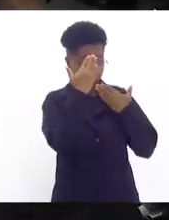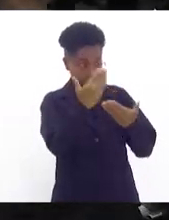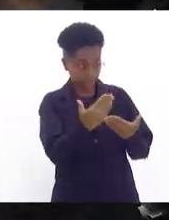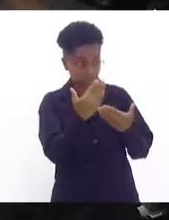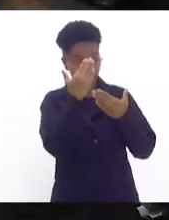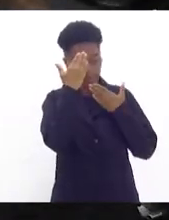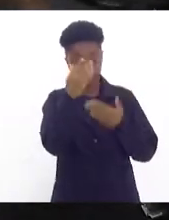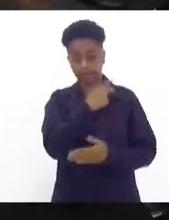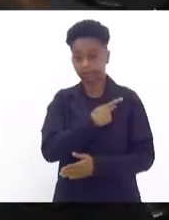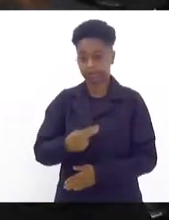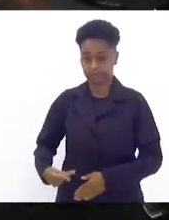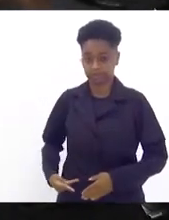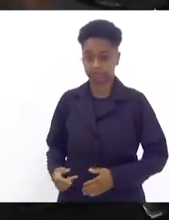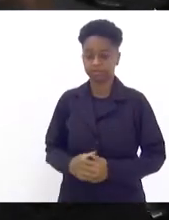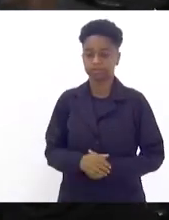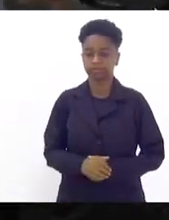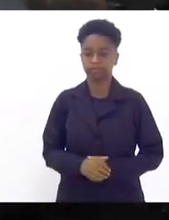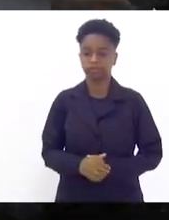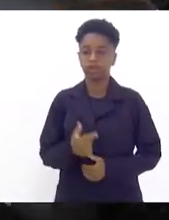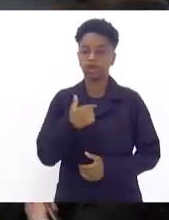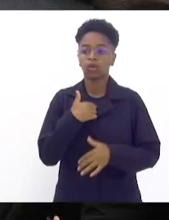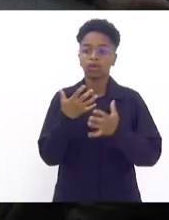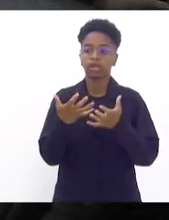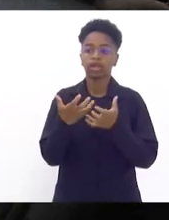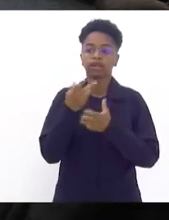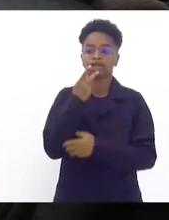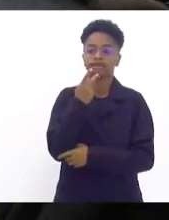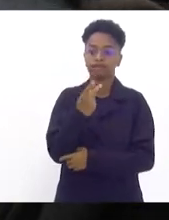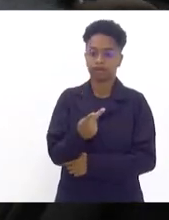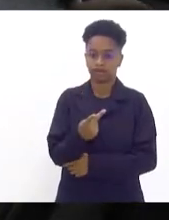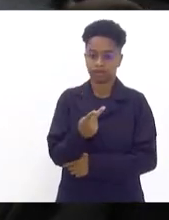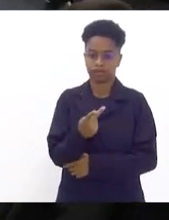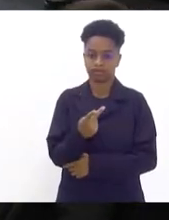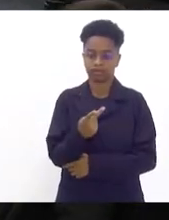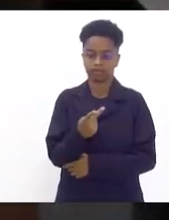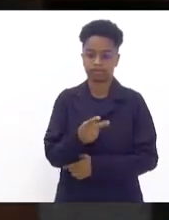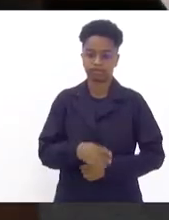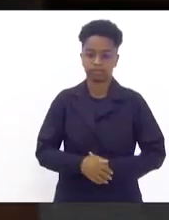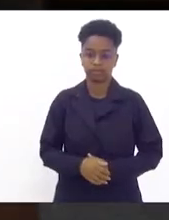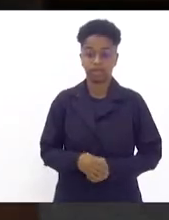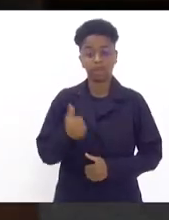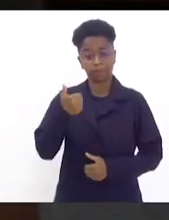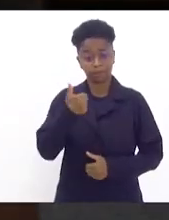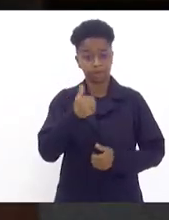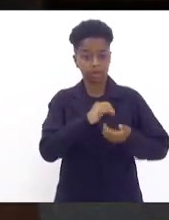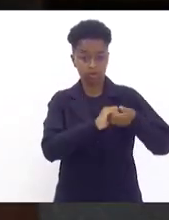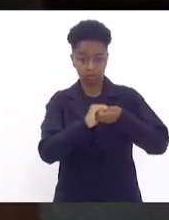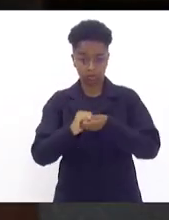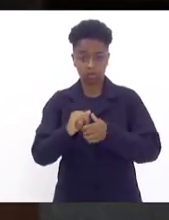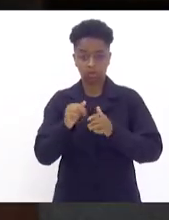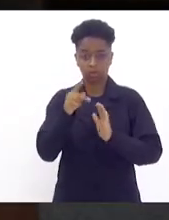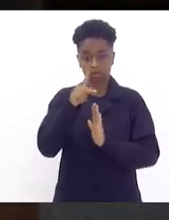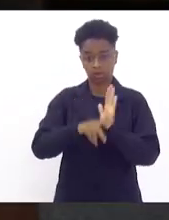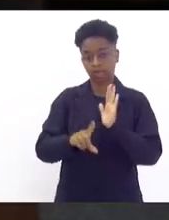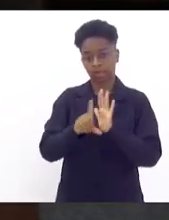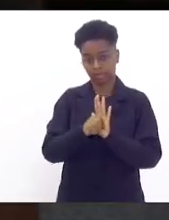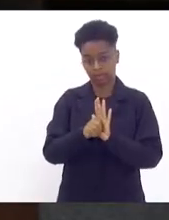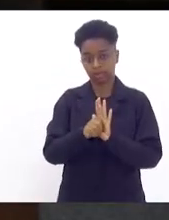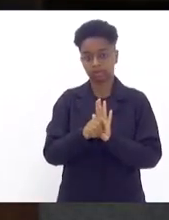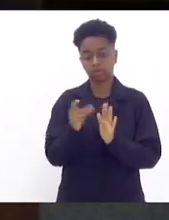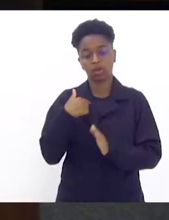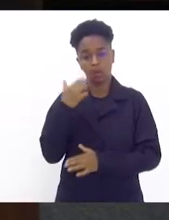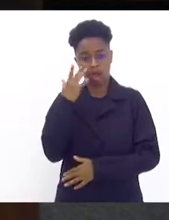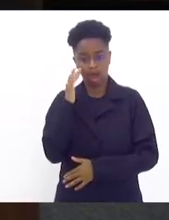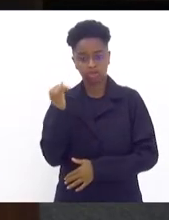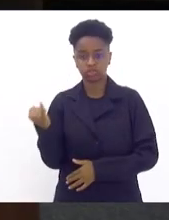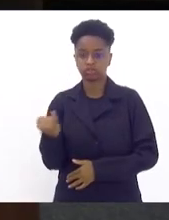Obrigada, presidenta. Queria falar o seguinte, que primeiro saudar o projeto de lei, que eu acho que é de